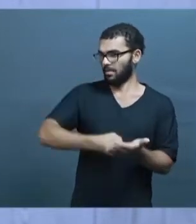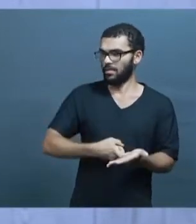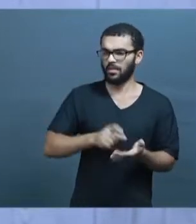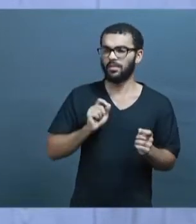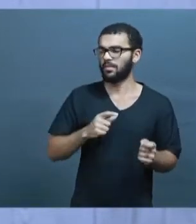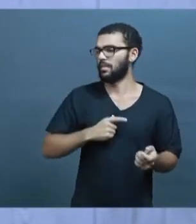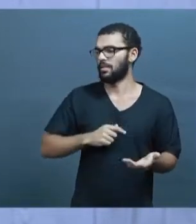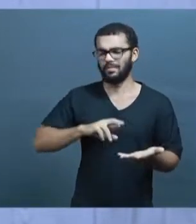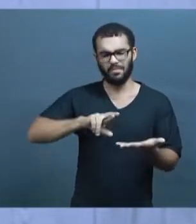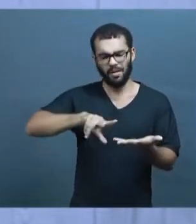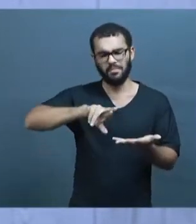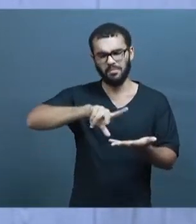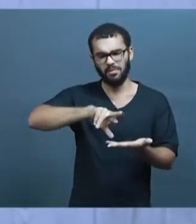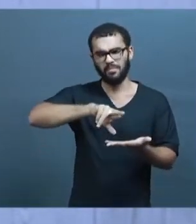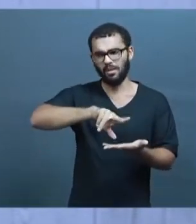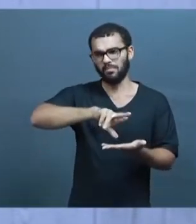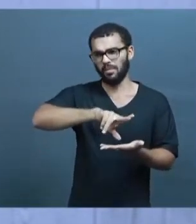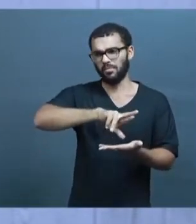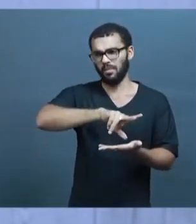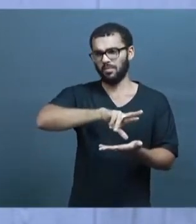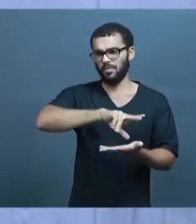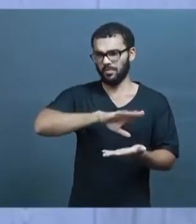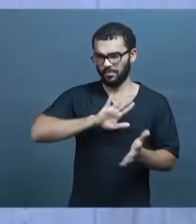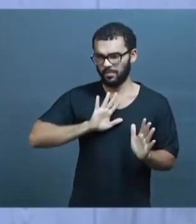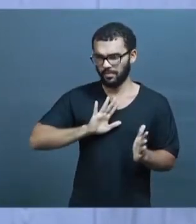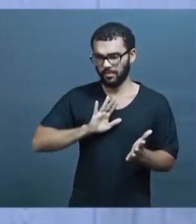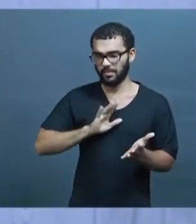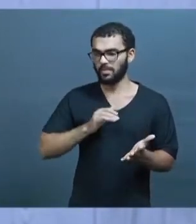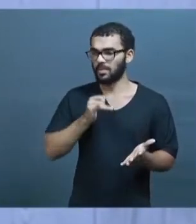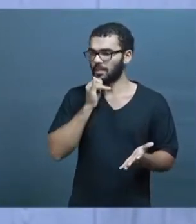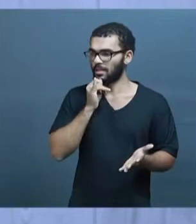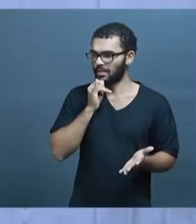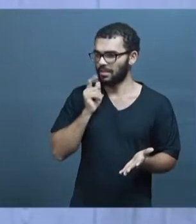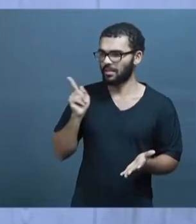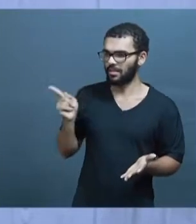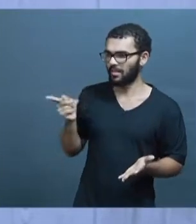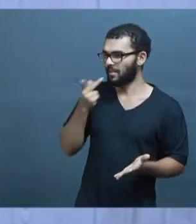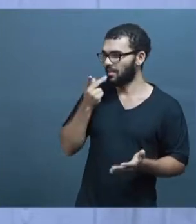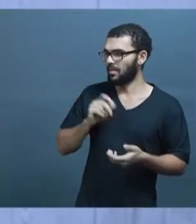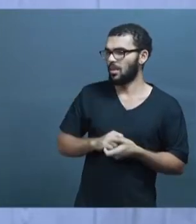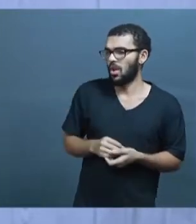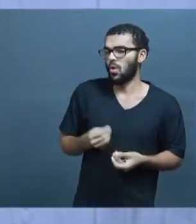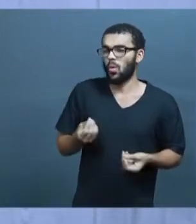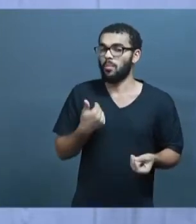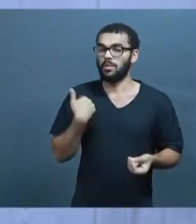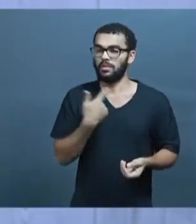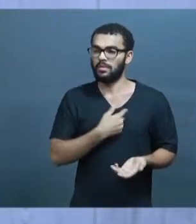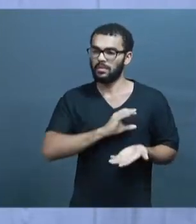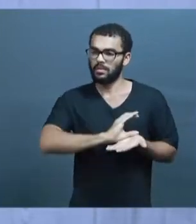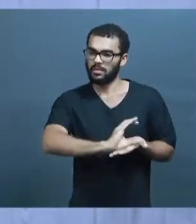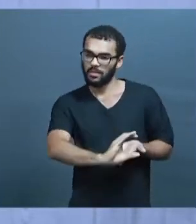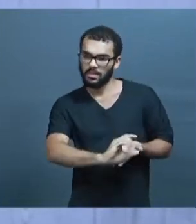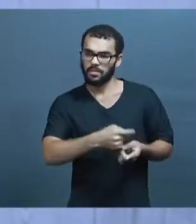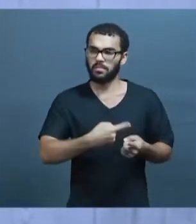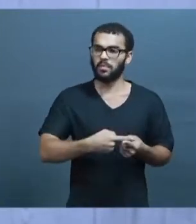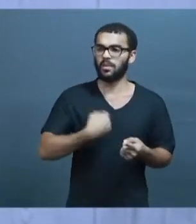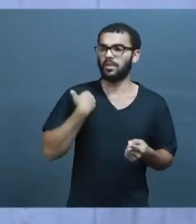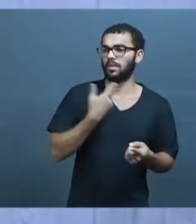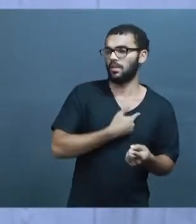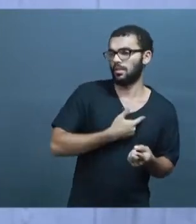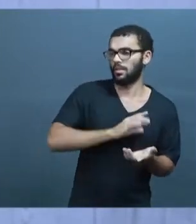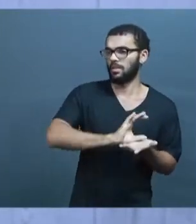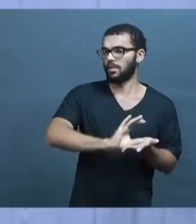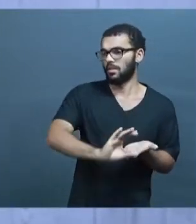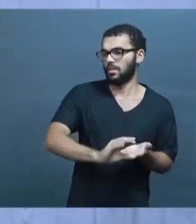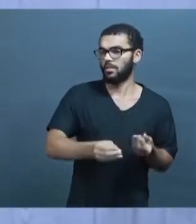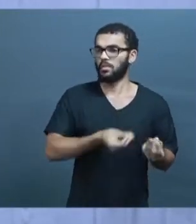uma série de desdobramentos. O próprio Benito mencionou, né? Onde investiremos, de que maneira investiremos, por que investiremos, no que